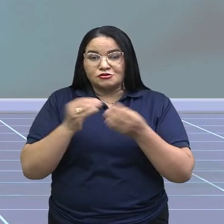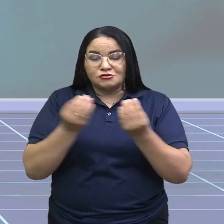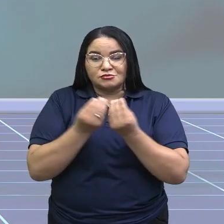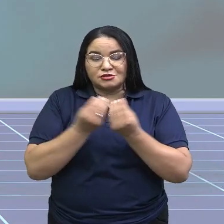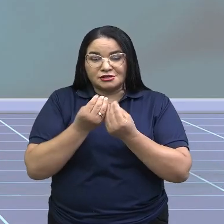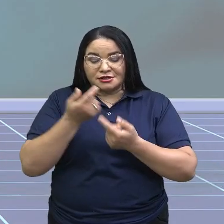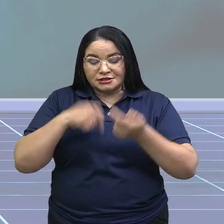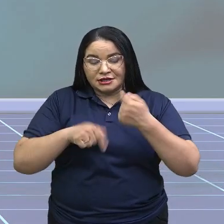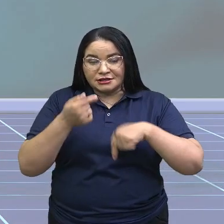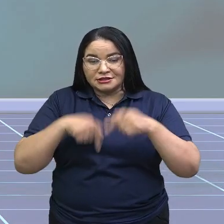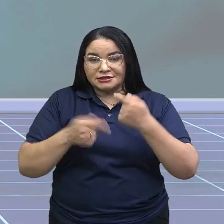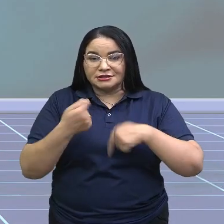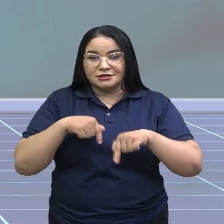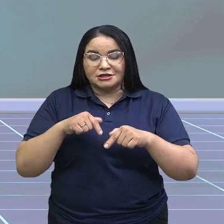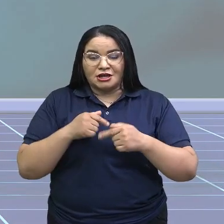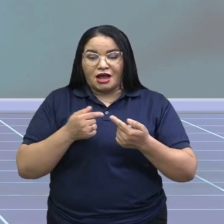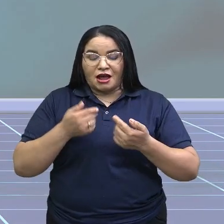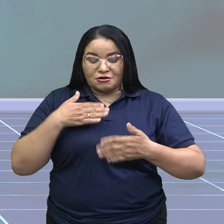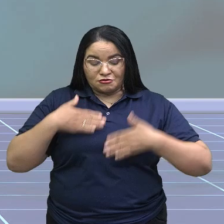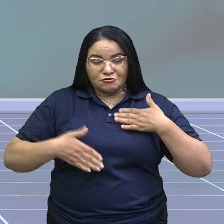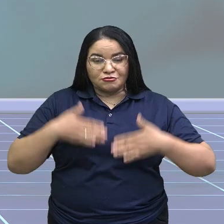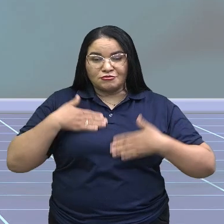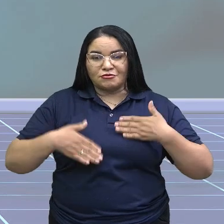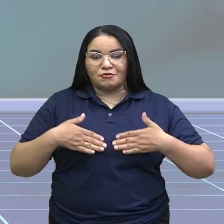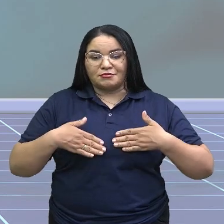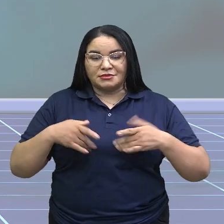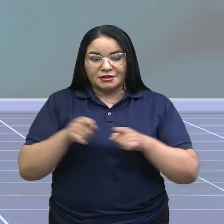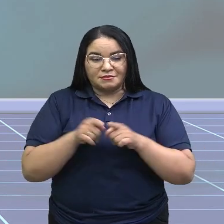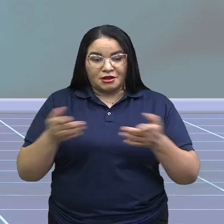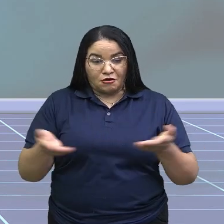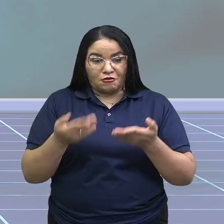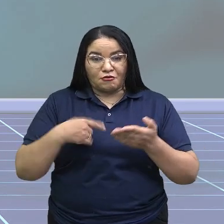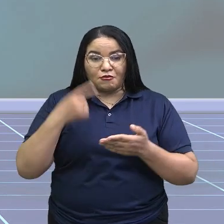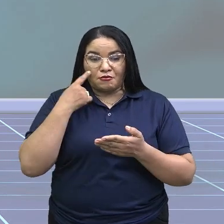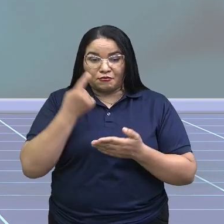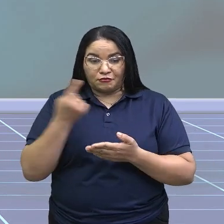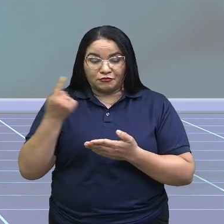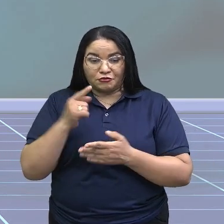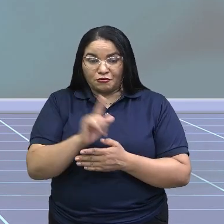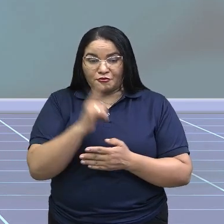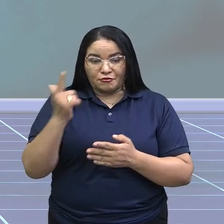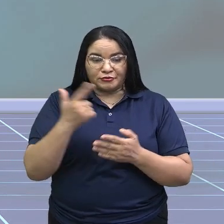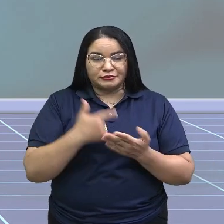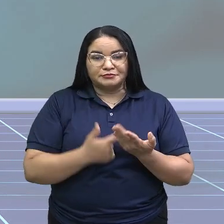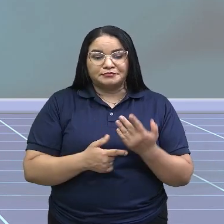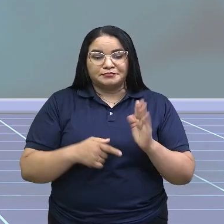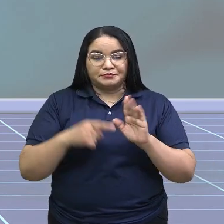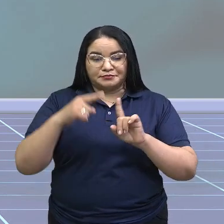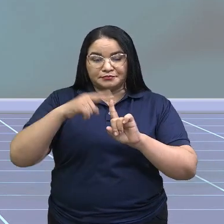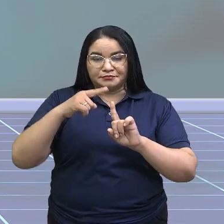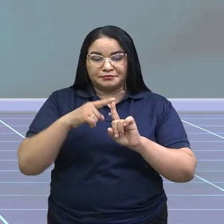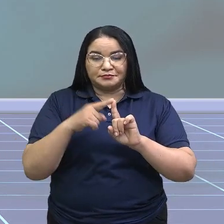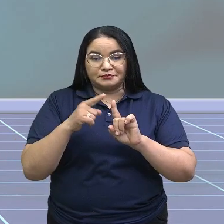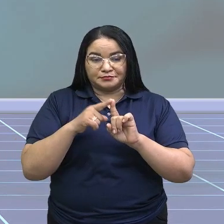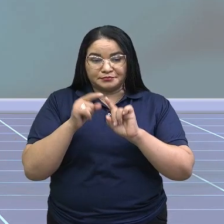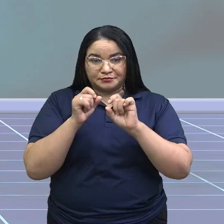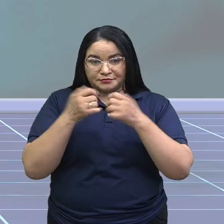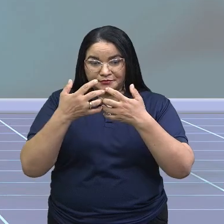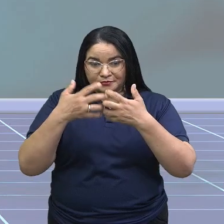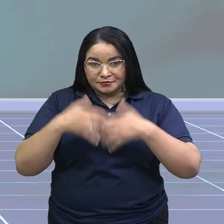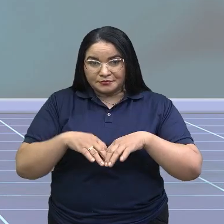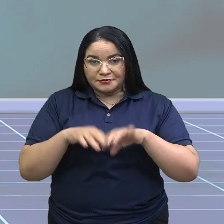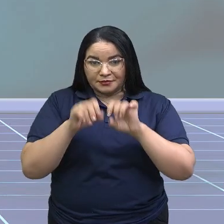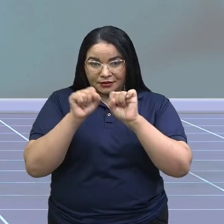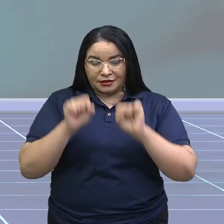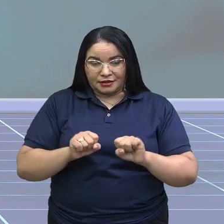essa comunicação no nosso corpo, né? Então aqui a gente observa uma outra representação desse sistema, a gente consegue observar ali